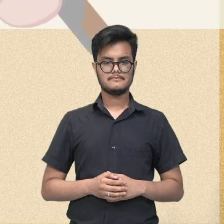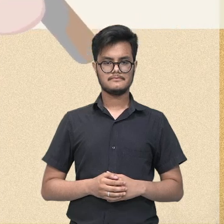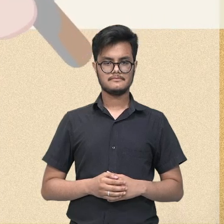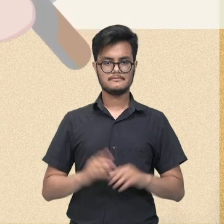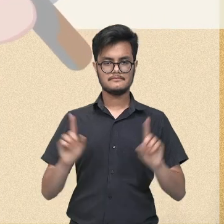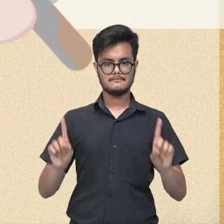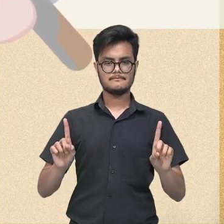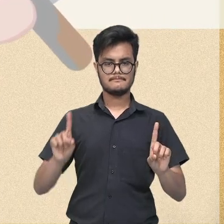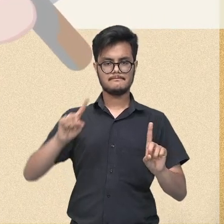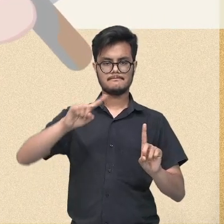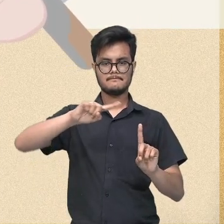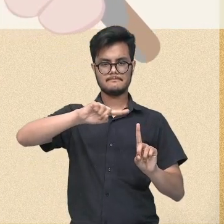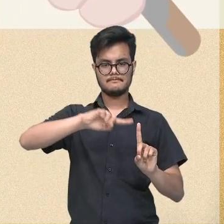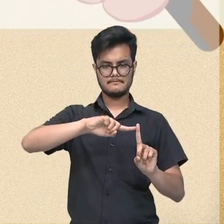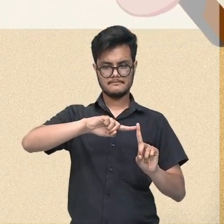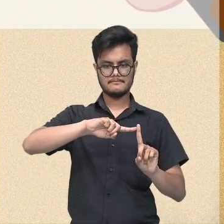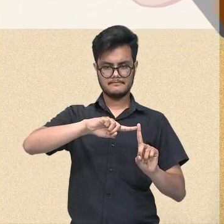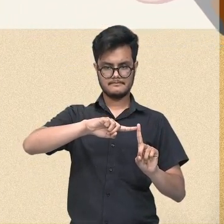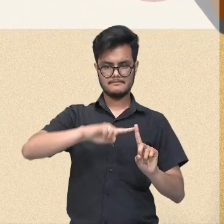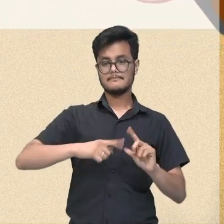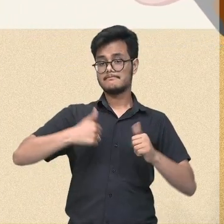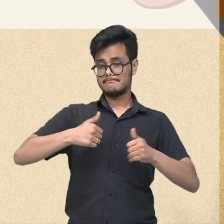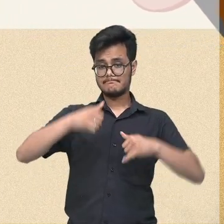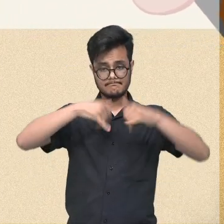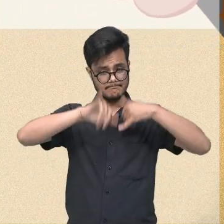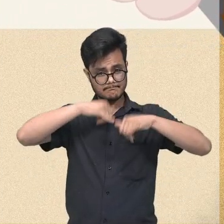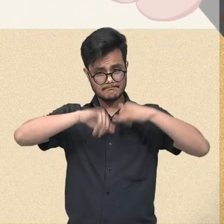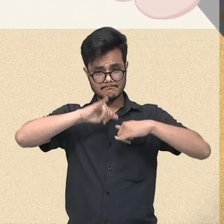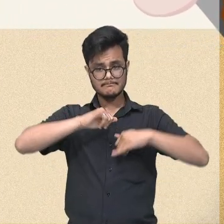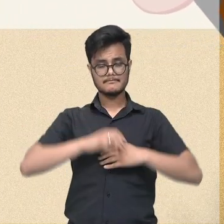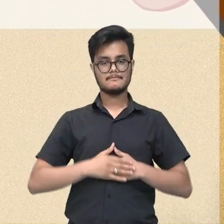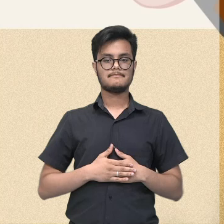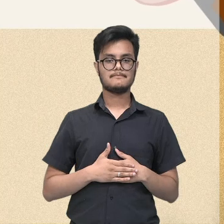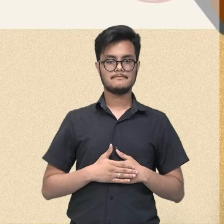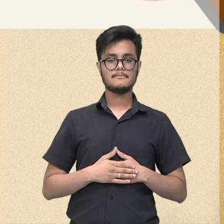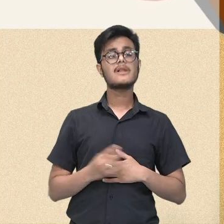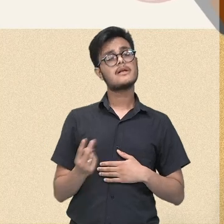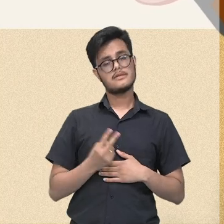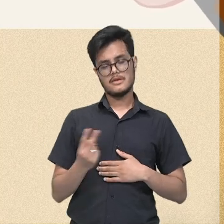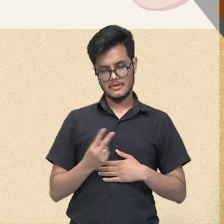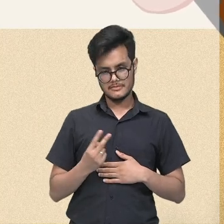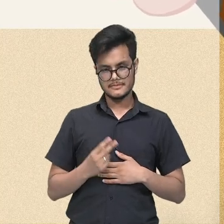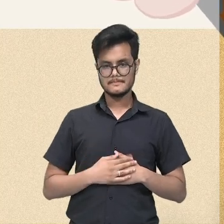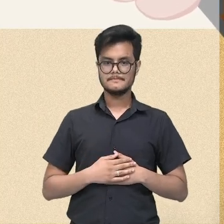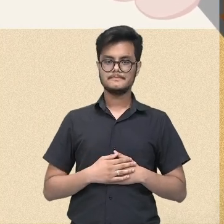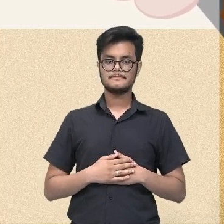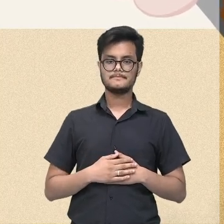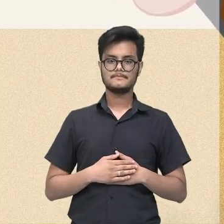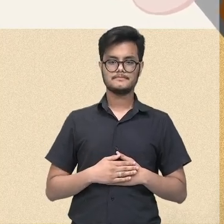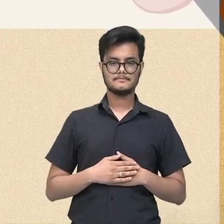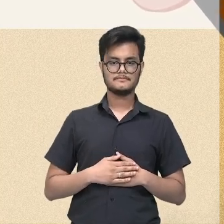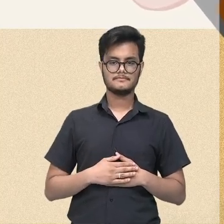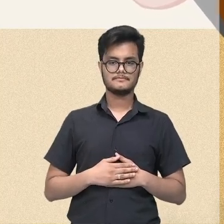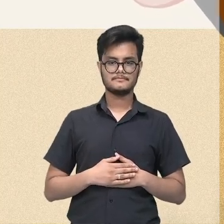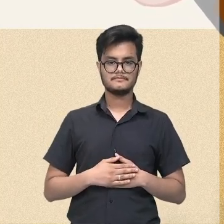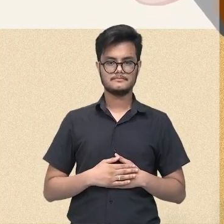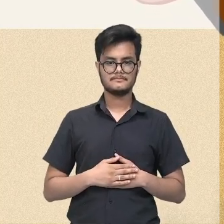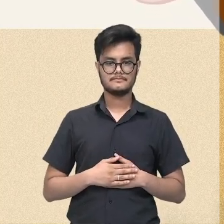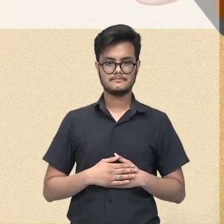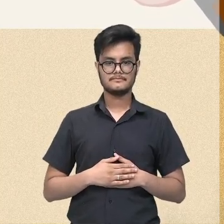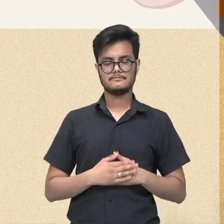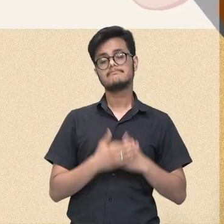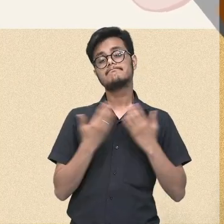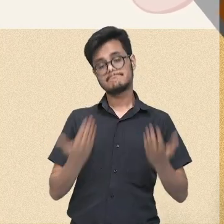eletrização por contato. Aí você tem duas cargas, você tem aí, e elas no